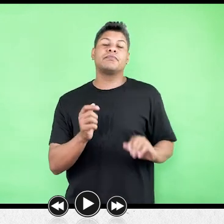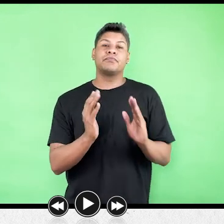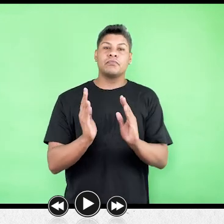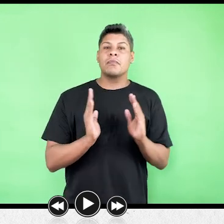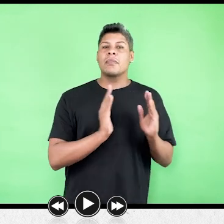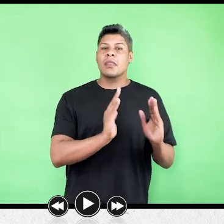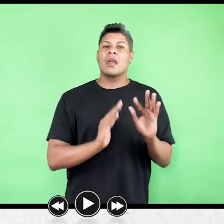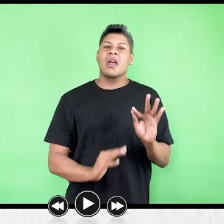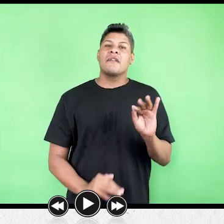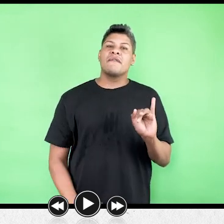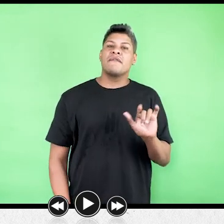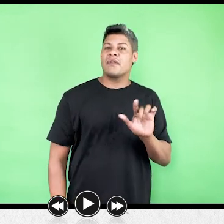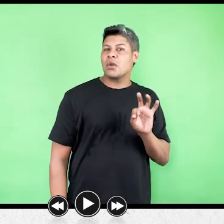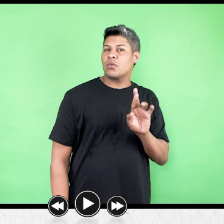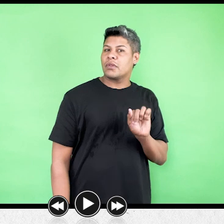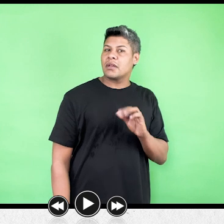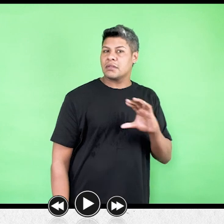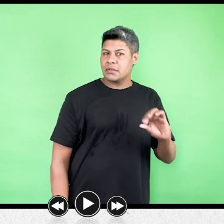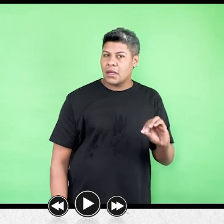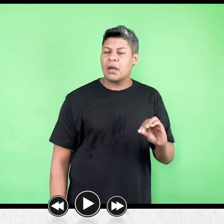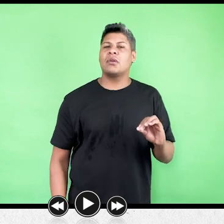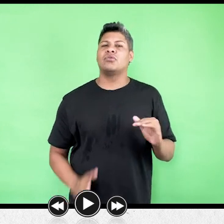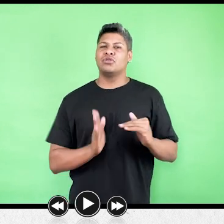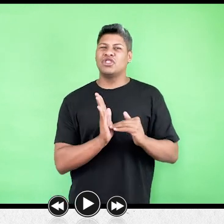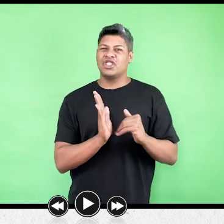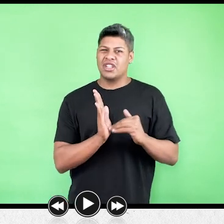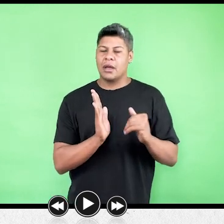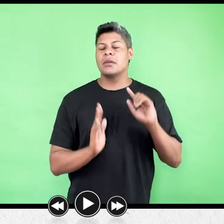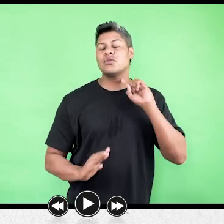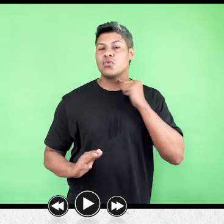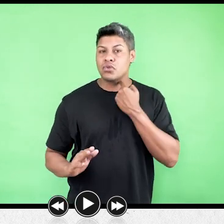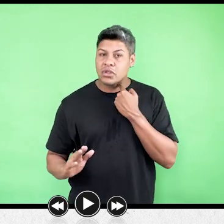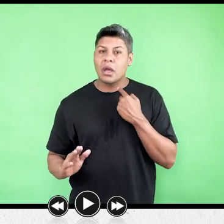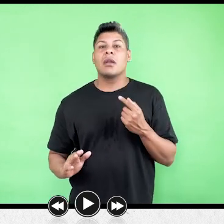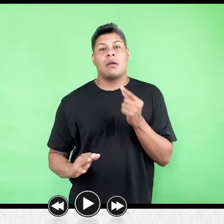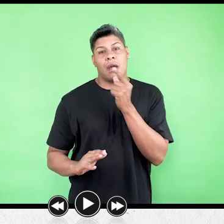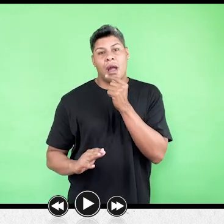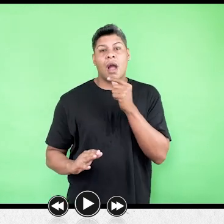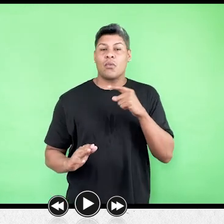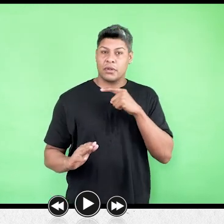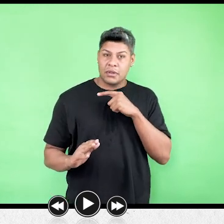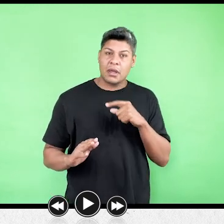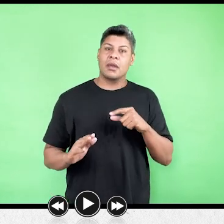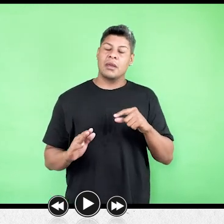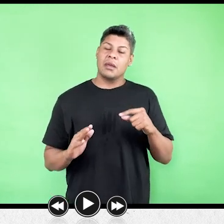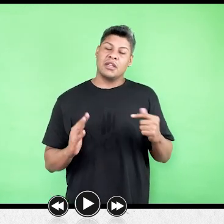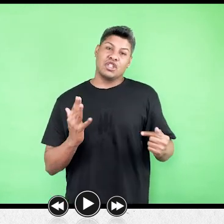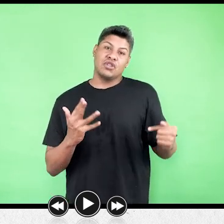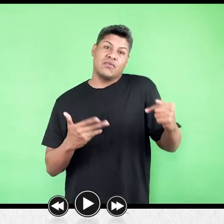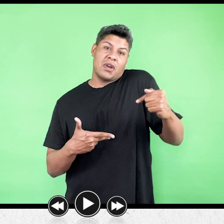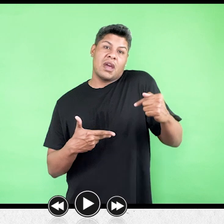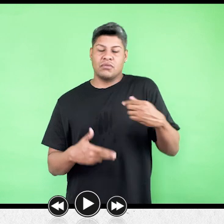de filtração, onde a gente consegue remover mais um pouquinho dessas impurezas, passando a água, então, por diversos meios filtrantes.